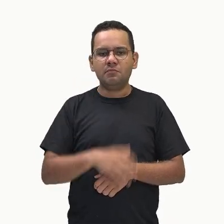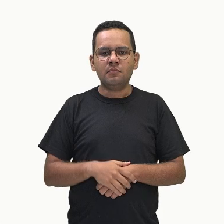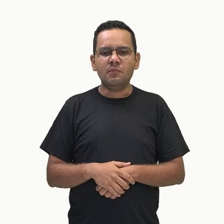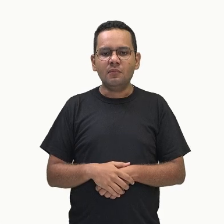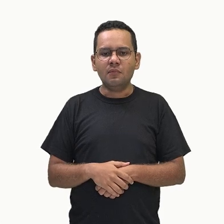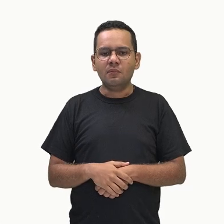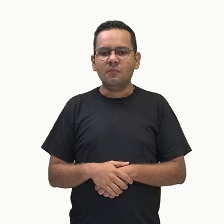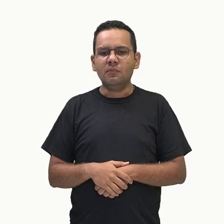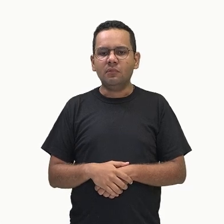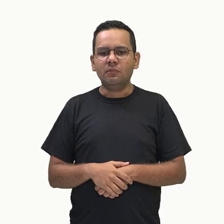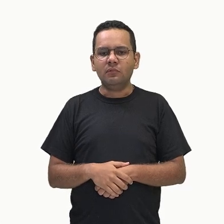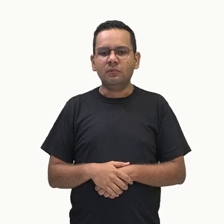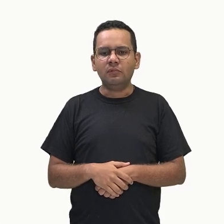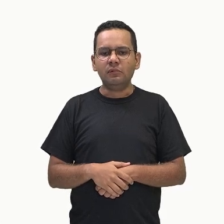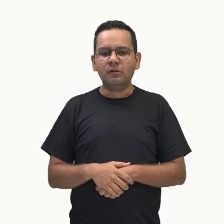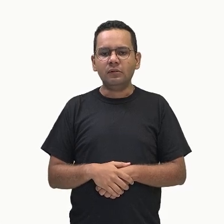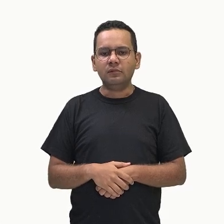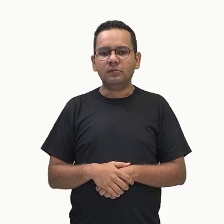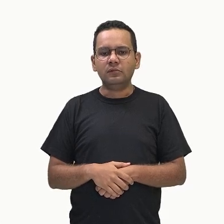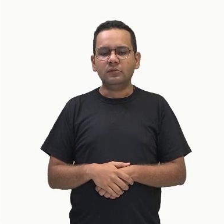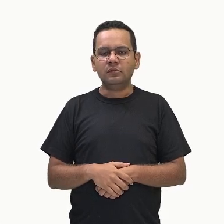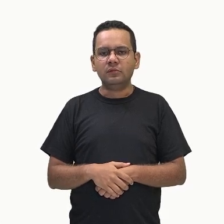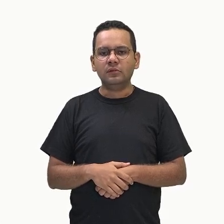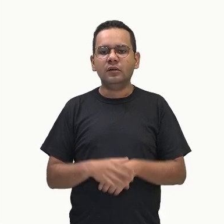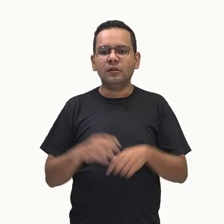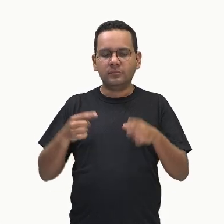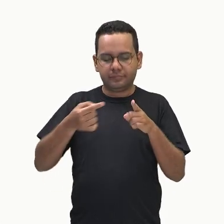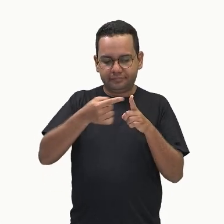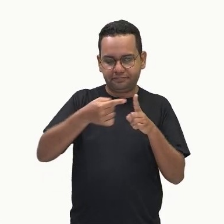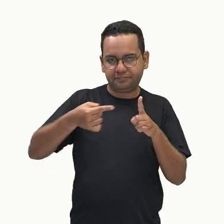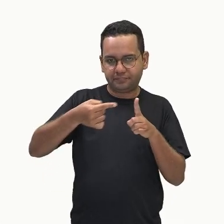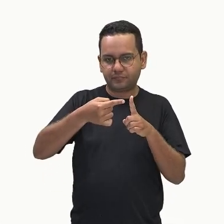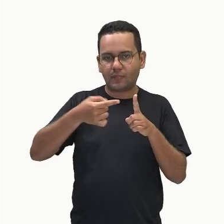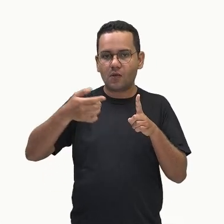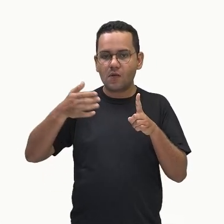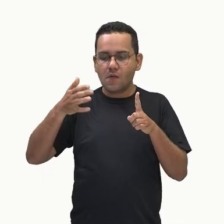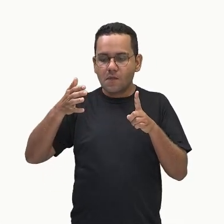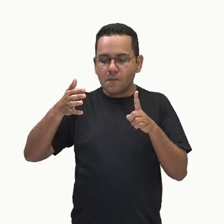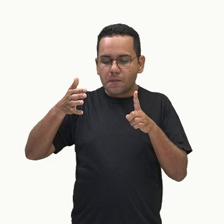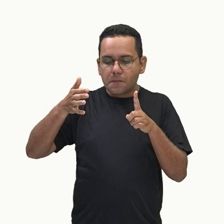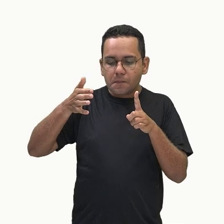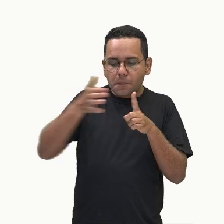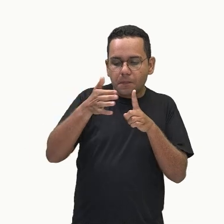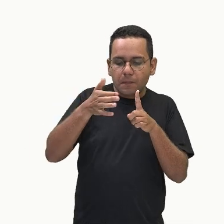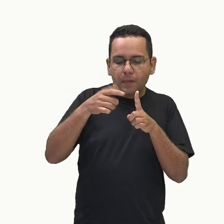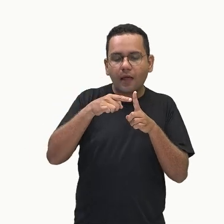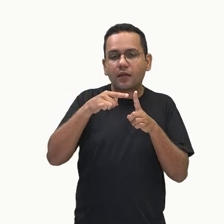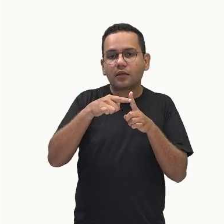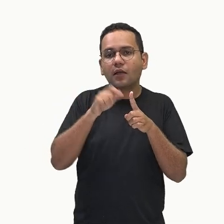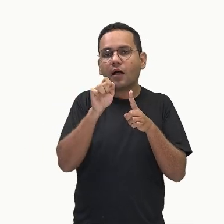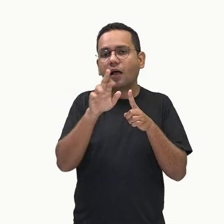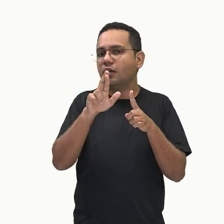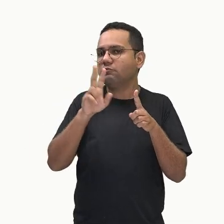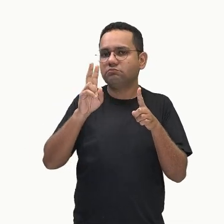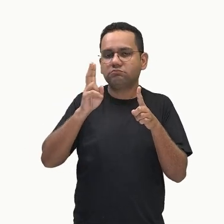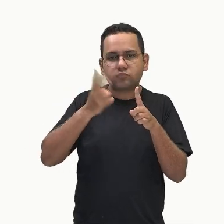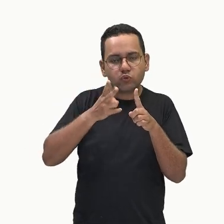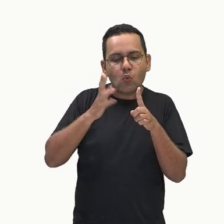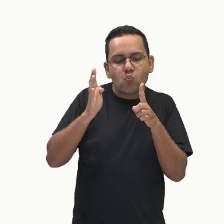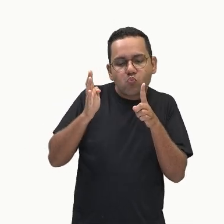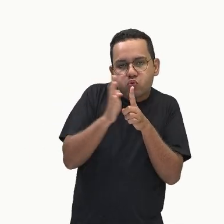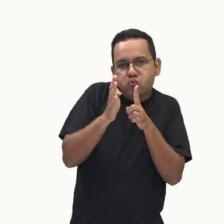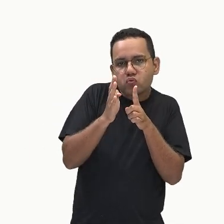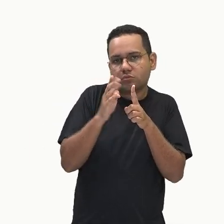exemplo, pressionando o ar só para essa parte aqui, o ar vai ficar comprimido. Vai ter uma quantidade maior